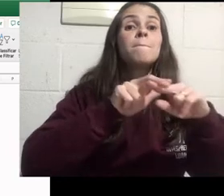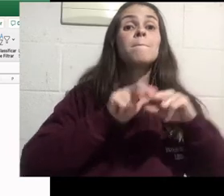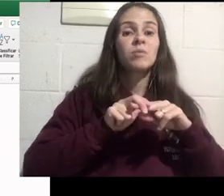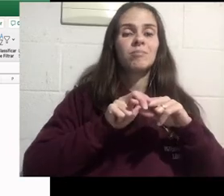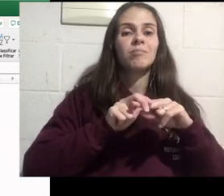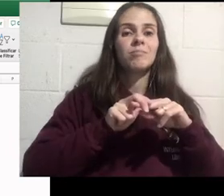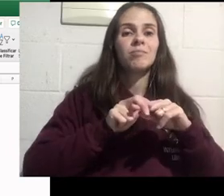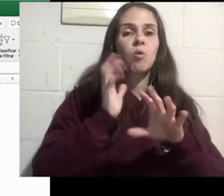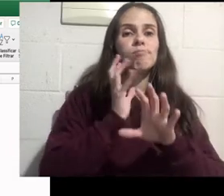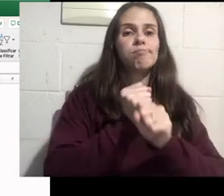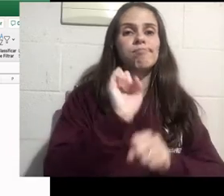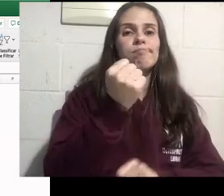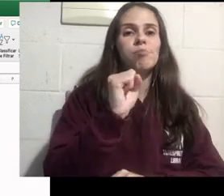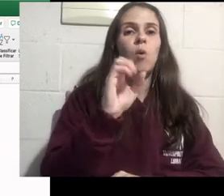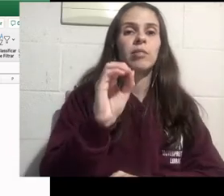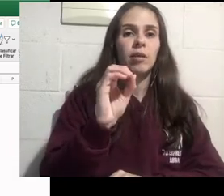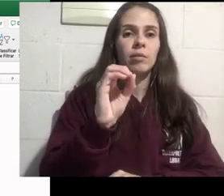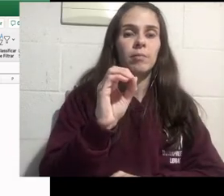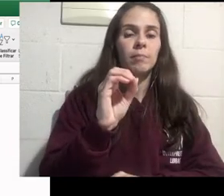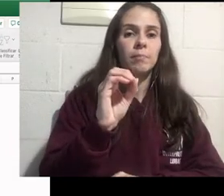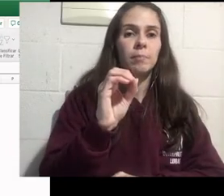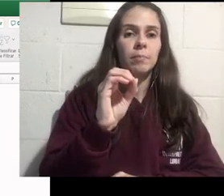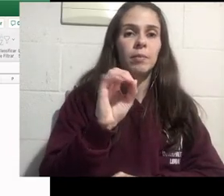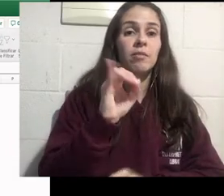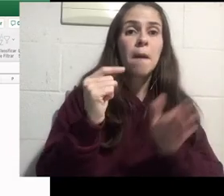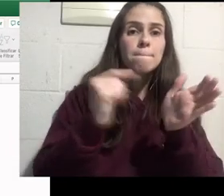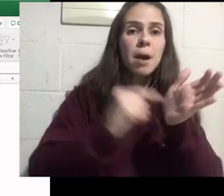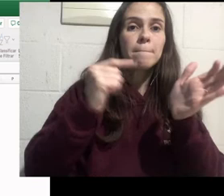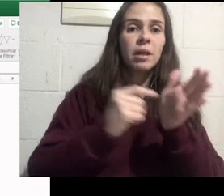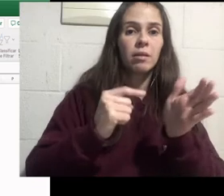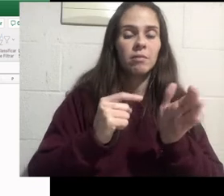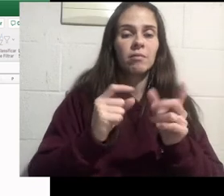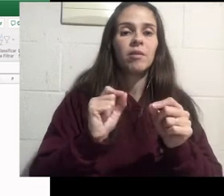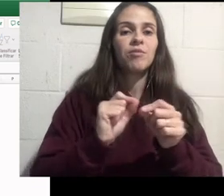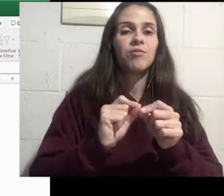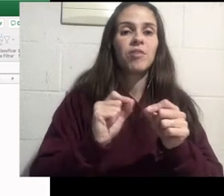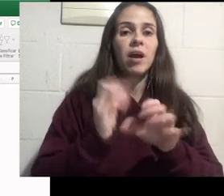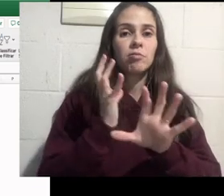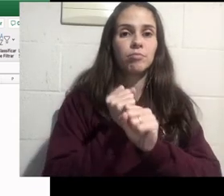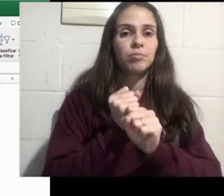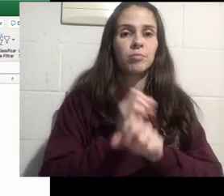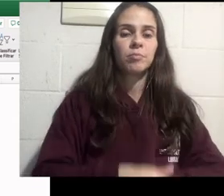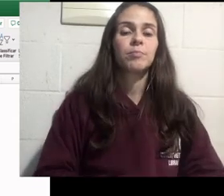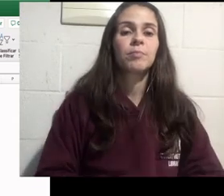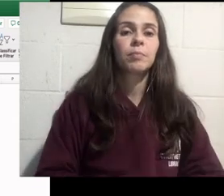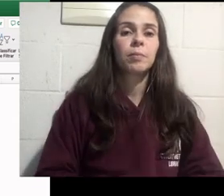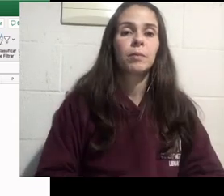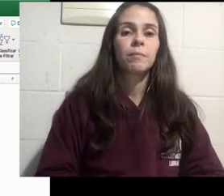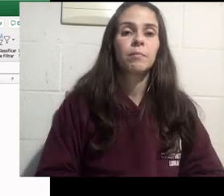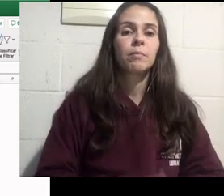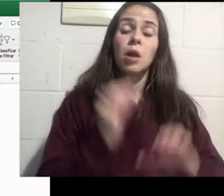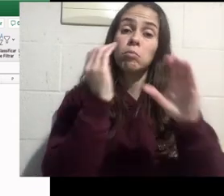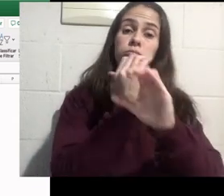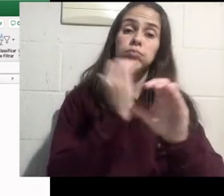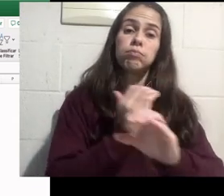que ele está automaticamente preenchido. Então, se a gente dá 2 cliques, vocês vejam que está fazendo o produto dessas duas informações, tá? Então, eu preciso só